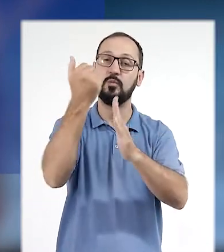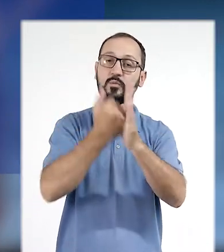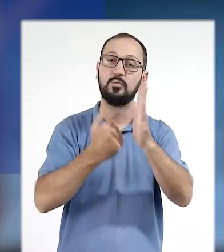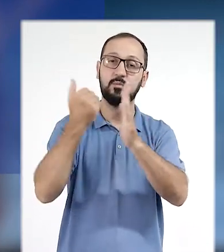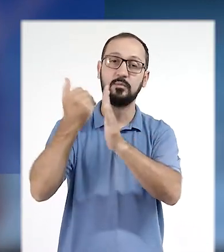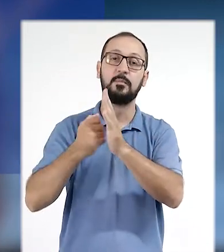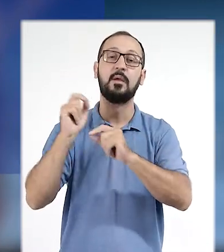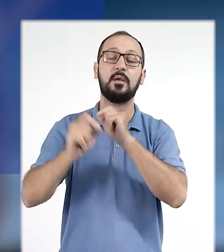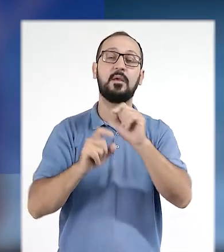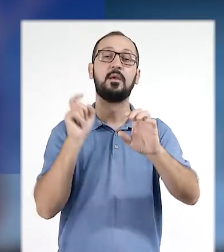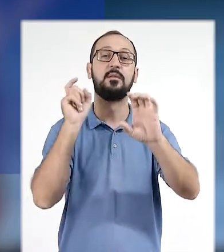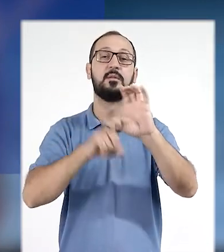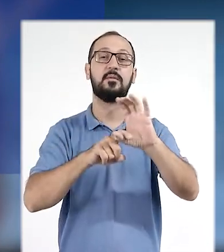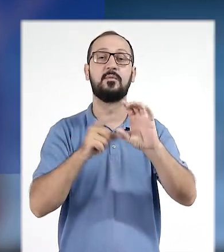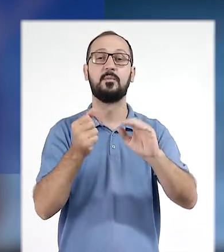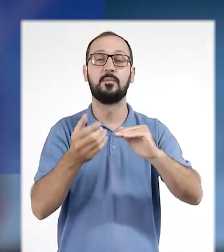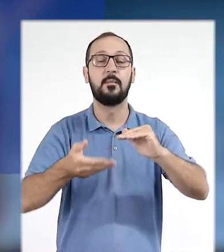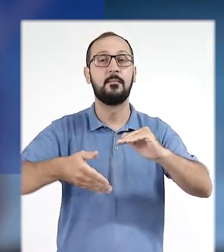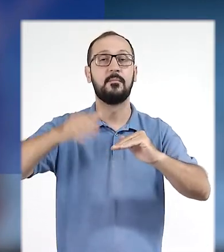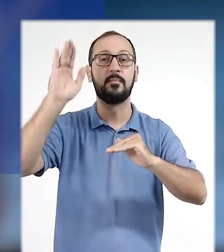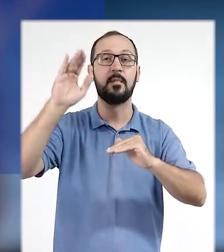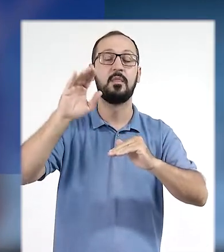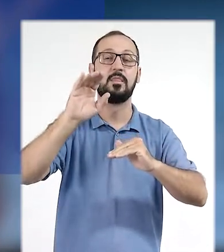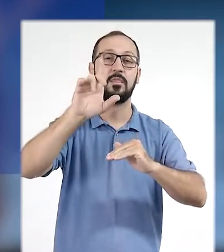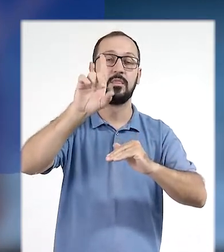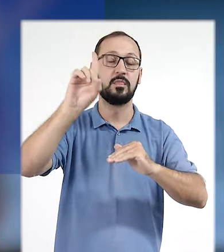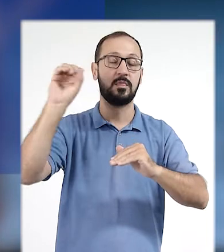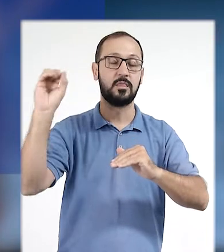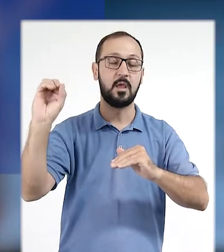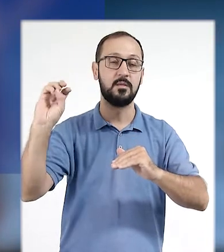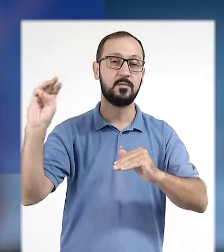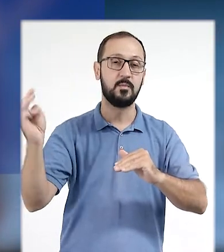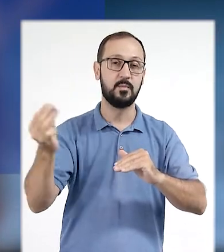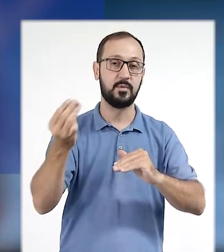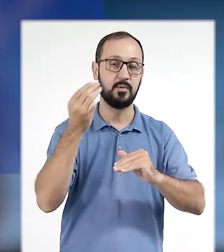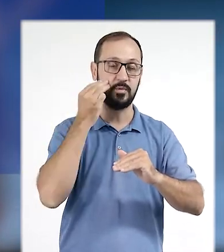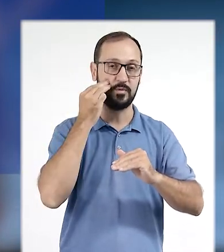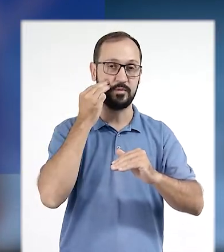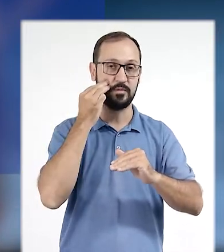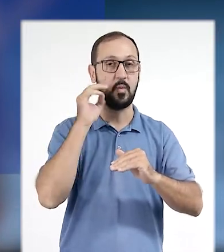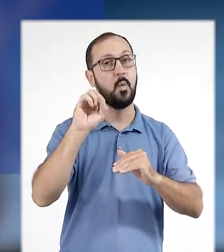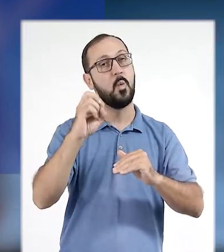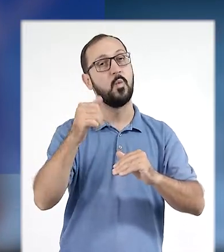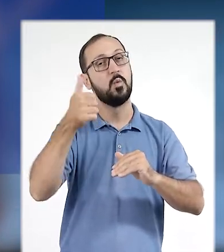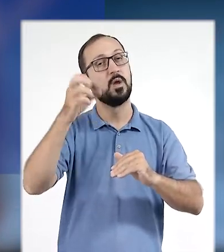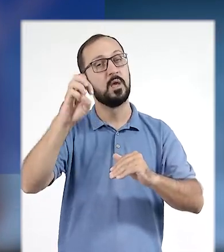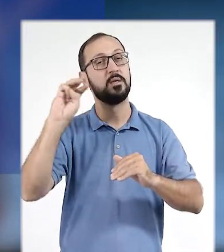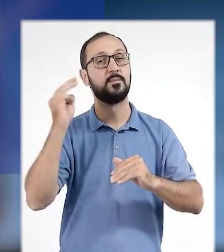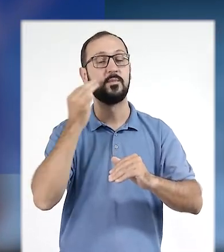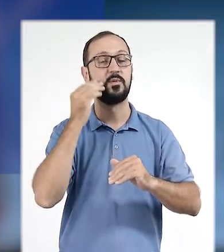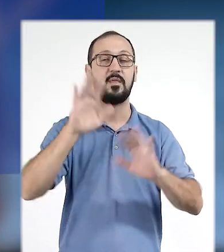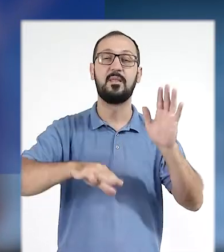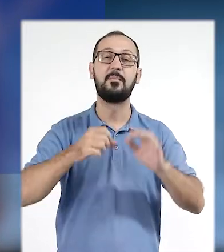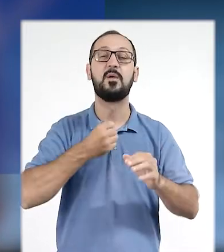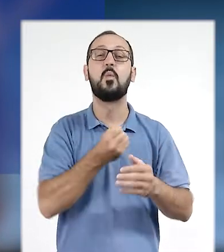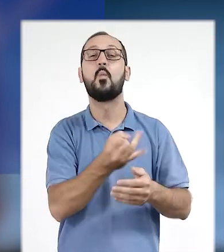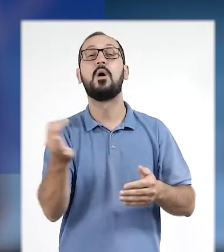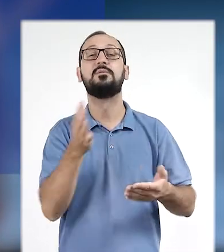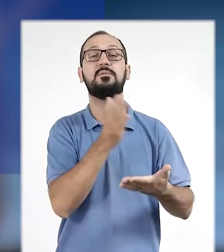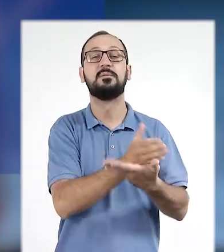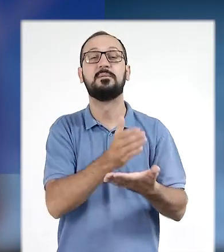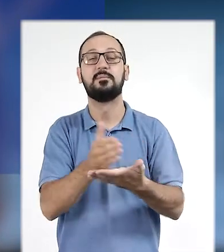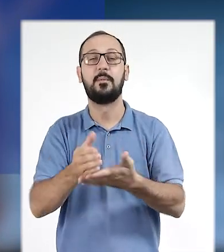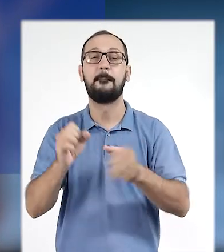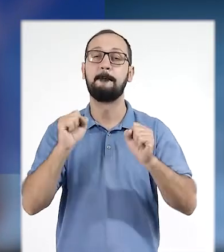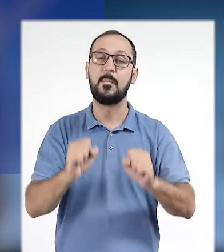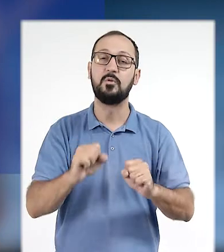mesmos descontos valem para quem deve valores acima de 10,3 milhões ou 15,4 milhões, ficando a diferença no número de